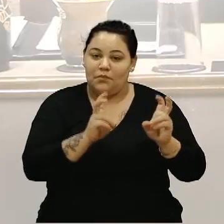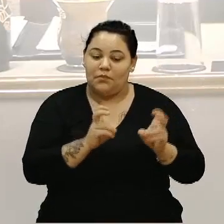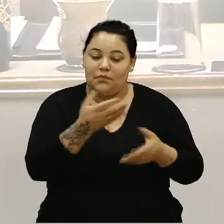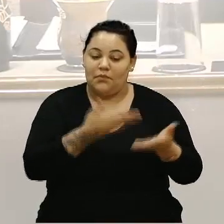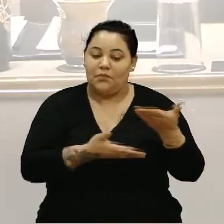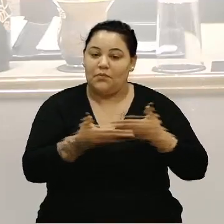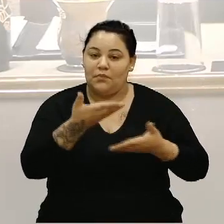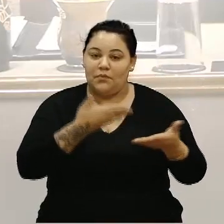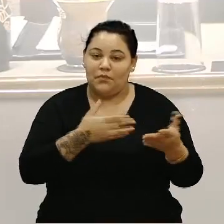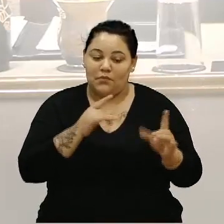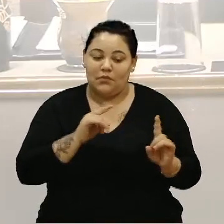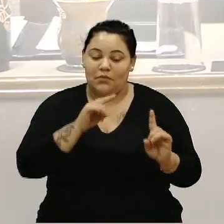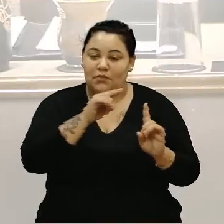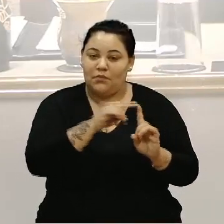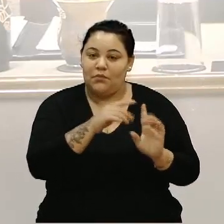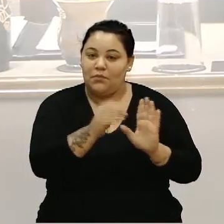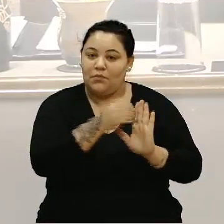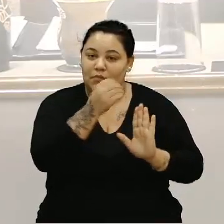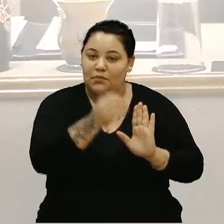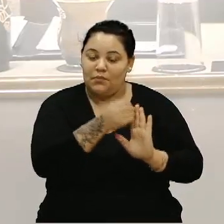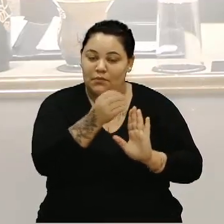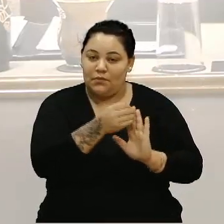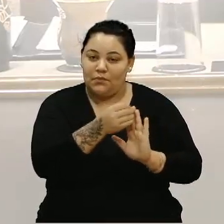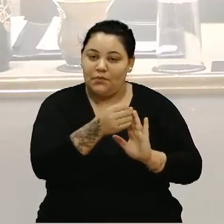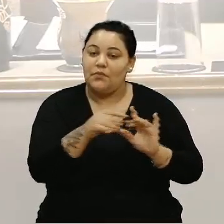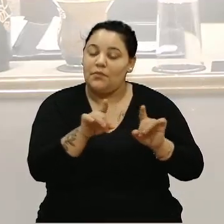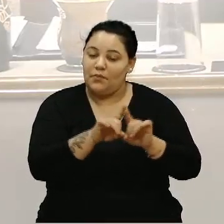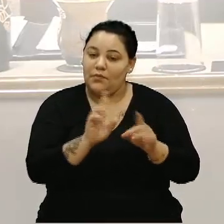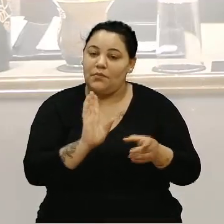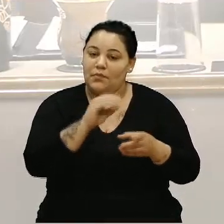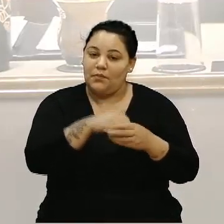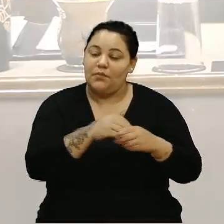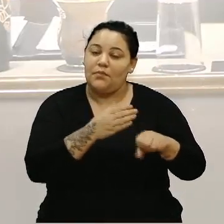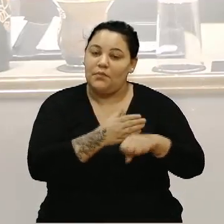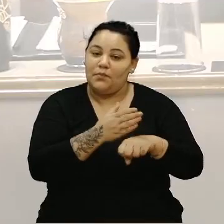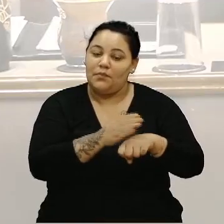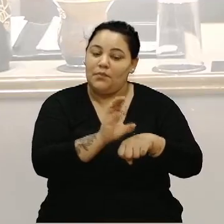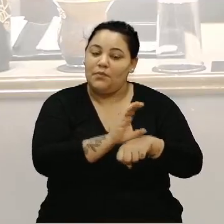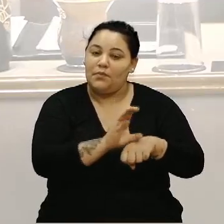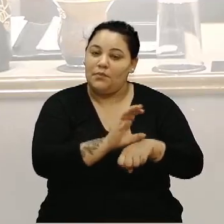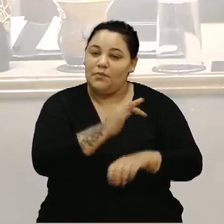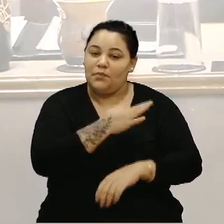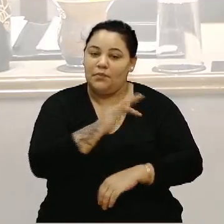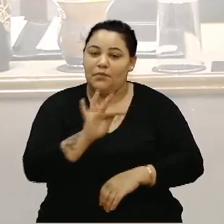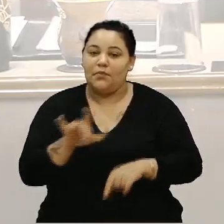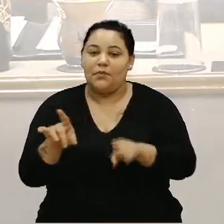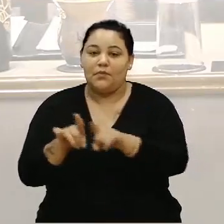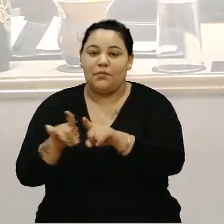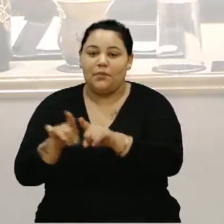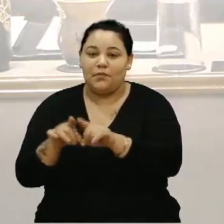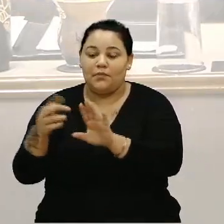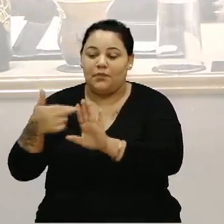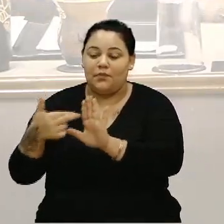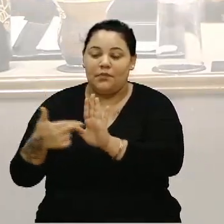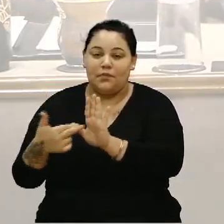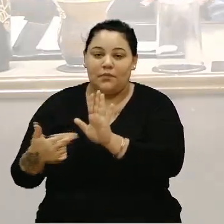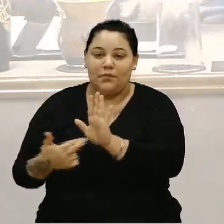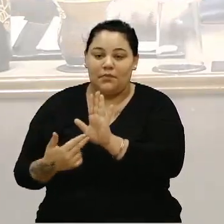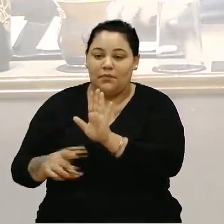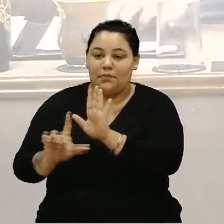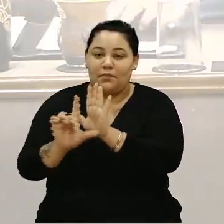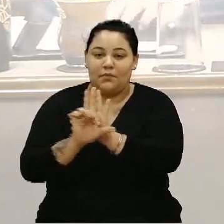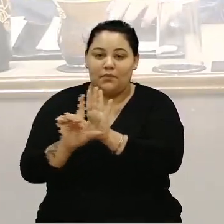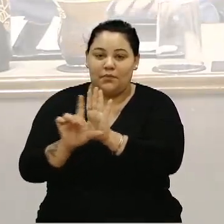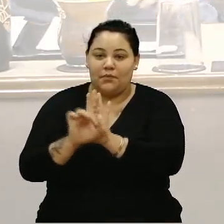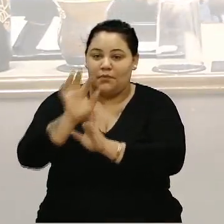às premissas orçamentárias, está amparada na Constituição Federal, assim como nos regramentos previstos na Lei